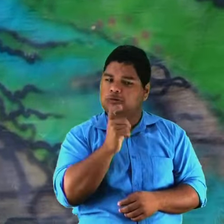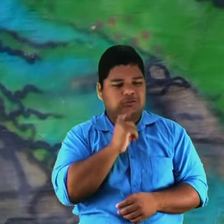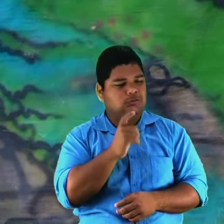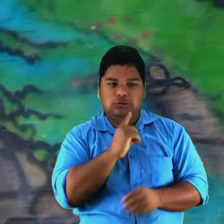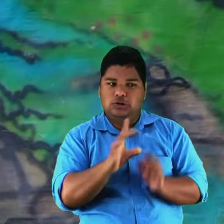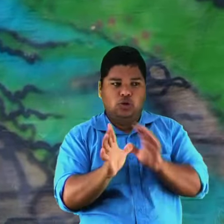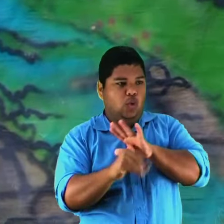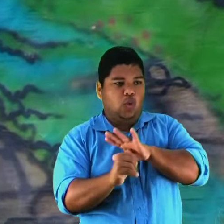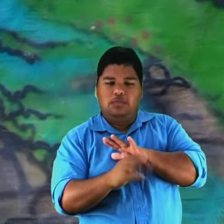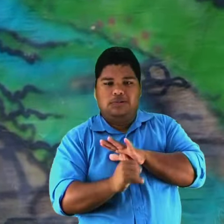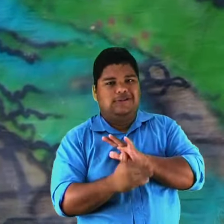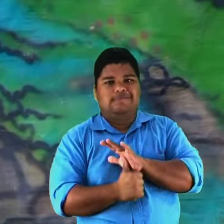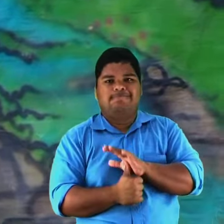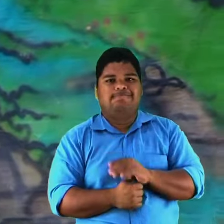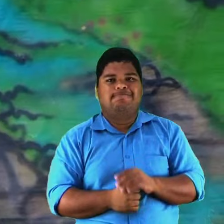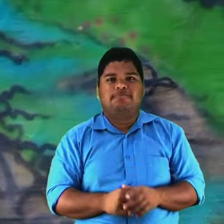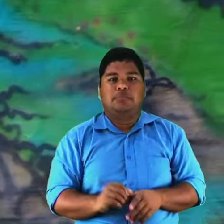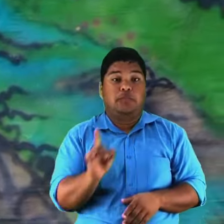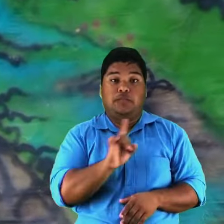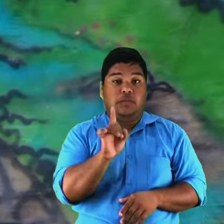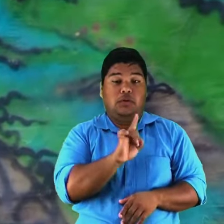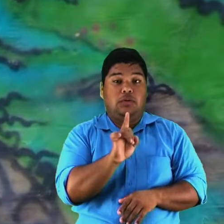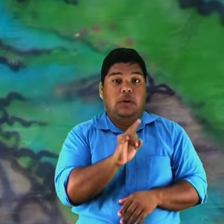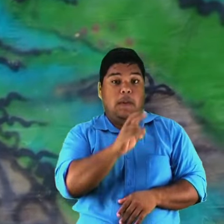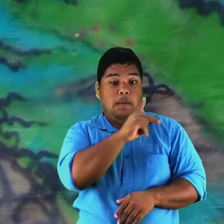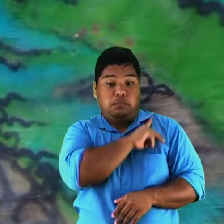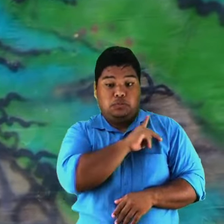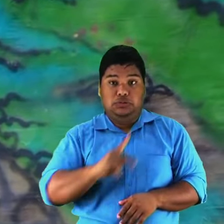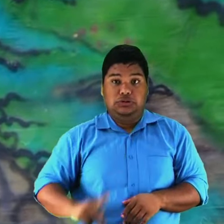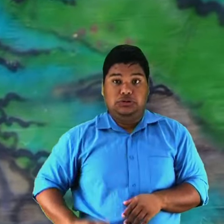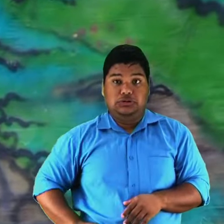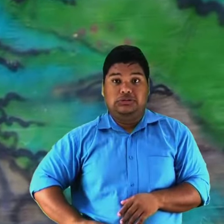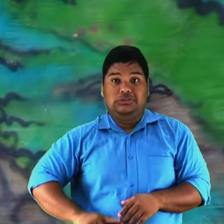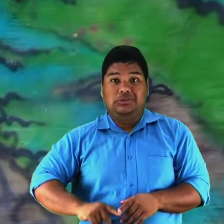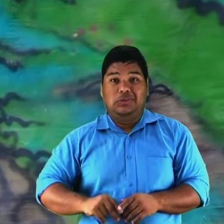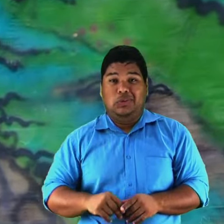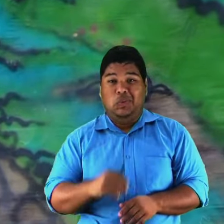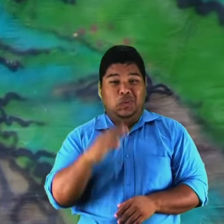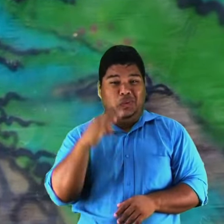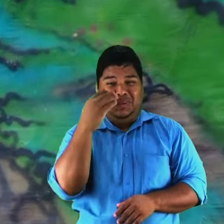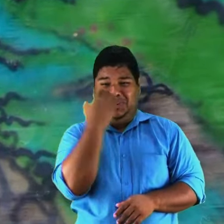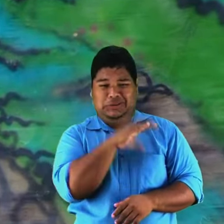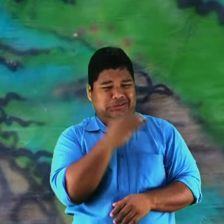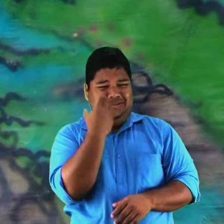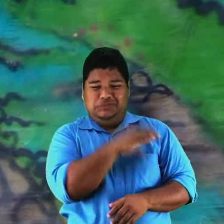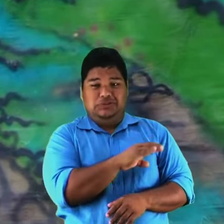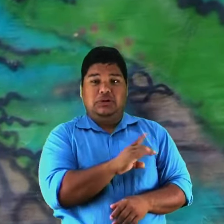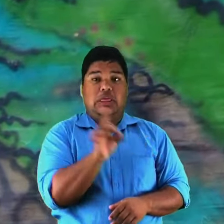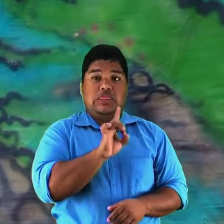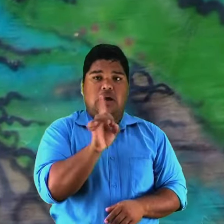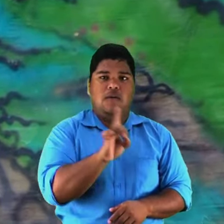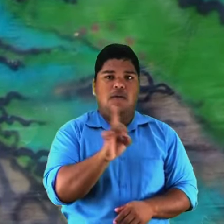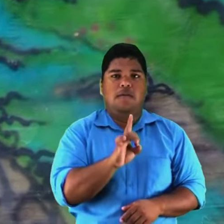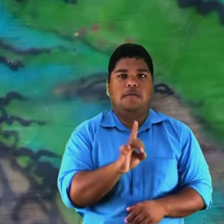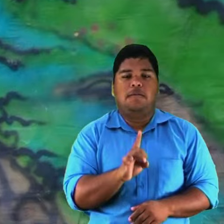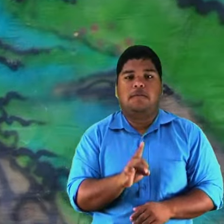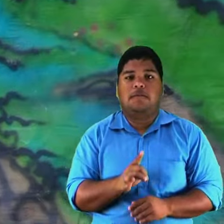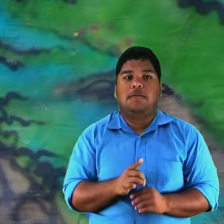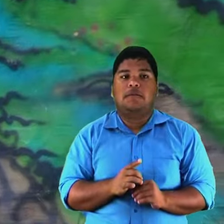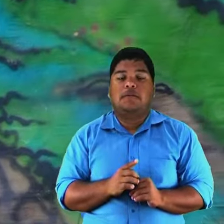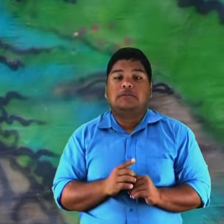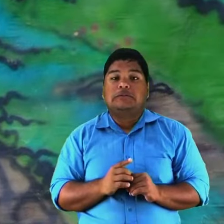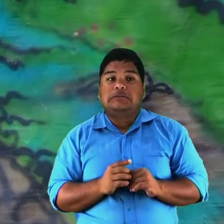Não fica sob o risco de uma política econômica desastrosa. Não fica